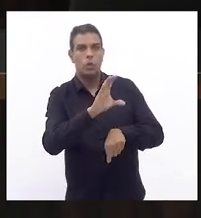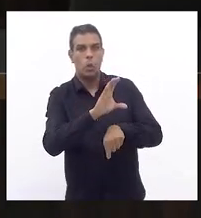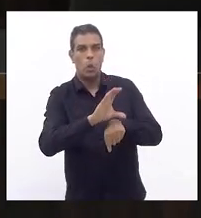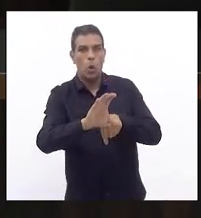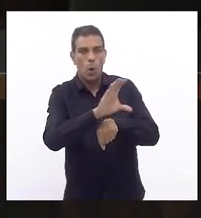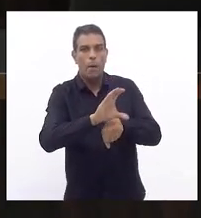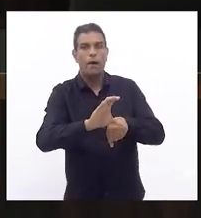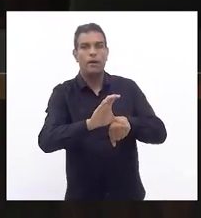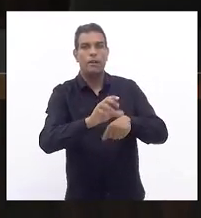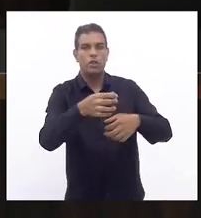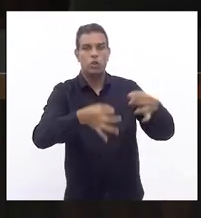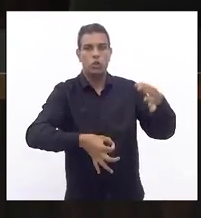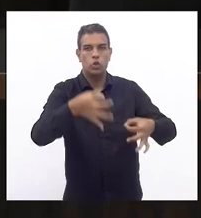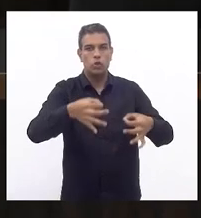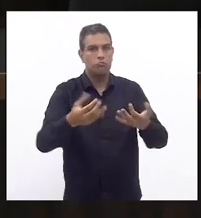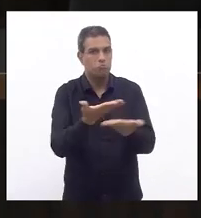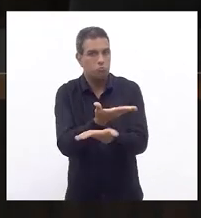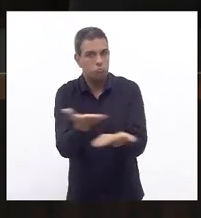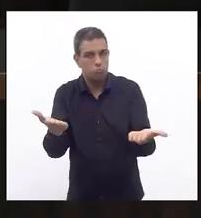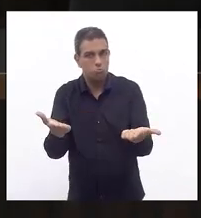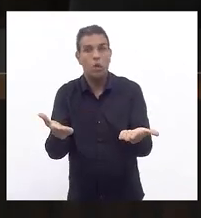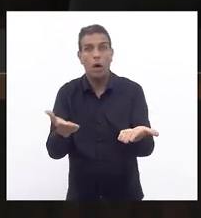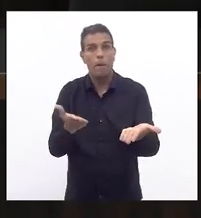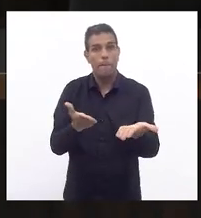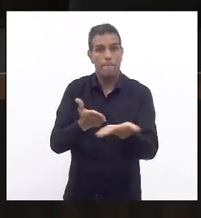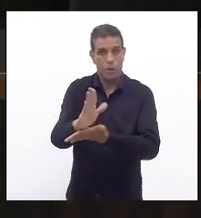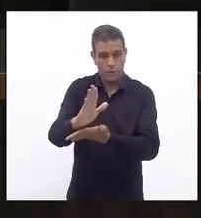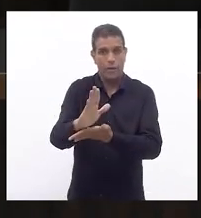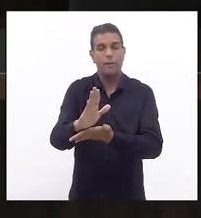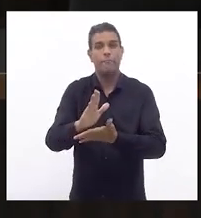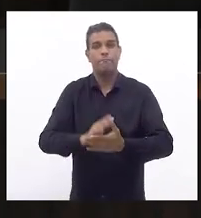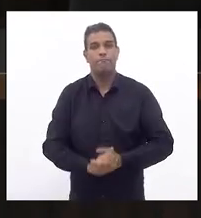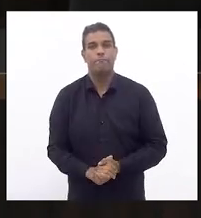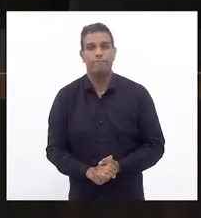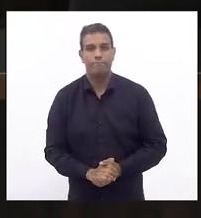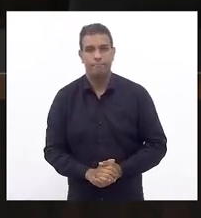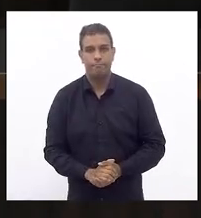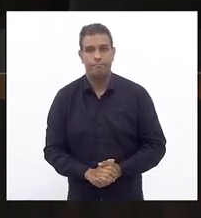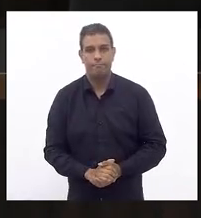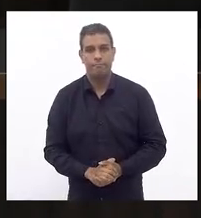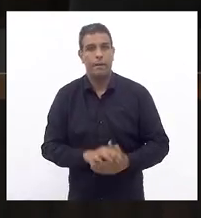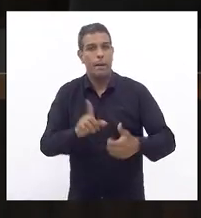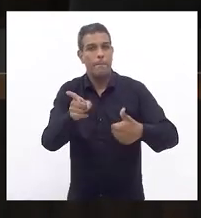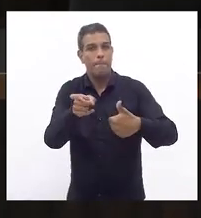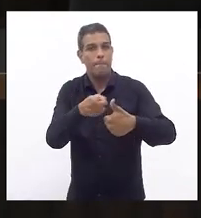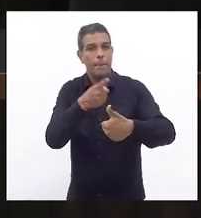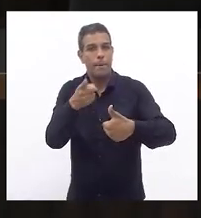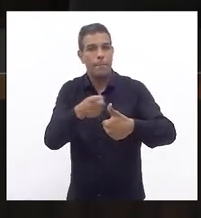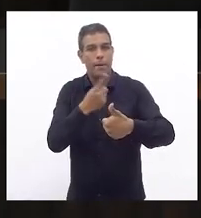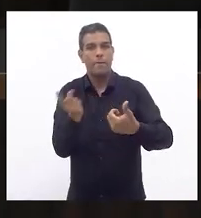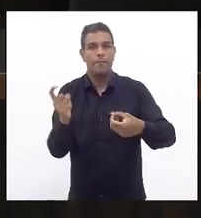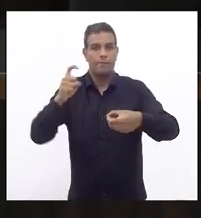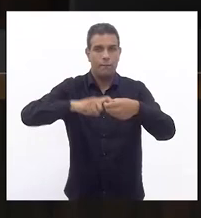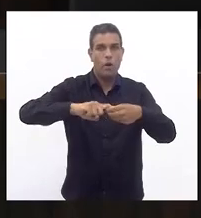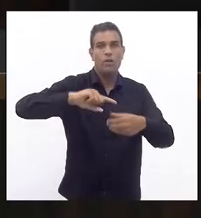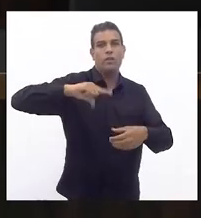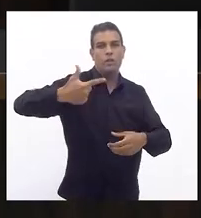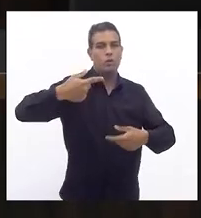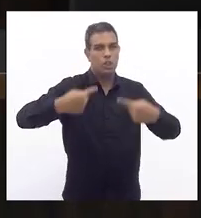Justiça. Senhores que aprovam, permaneçam como estão, aprovado. Em primeira, retorna em